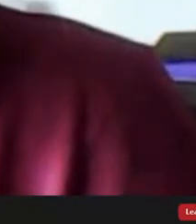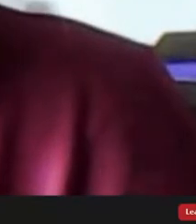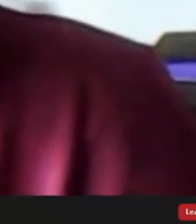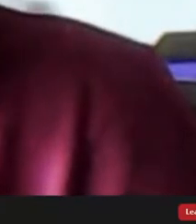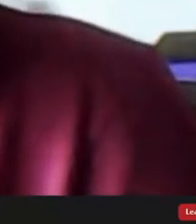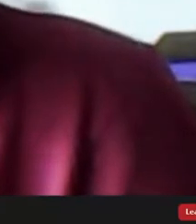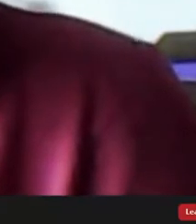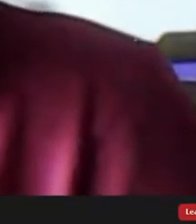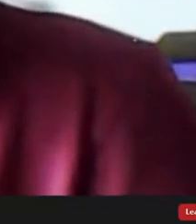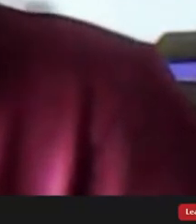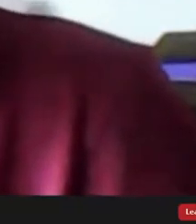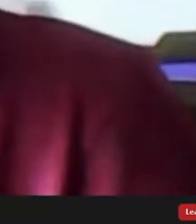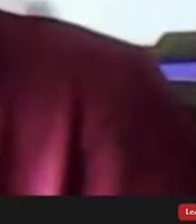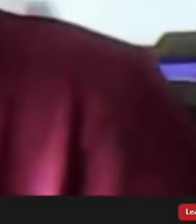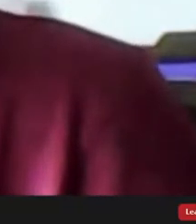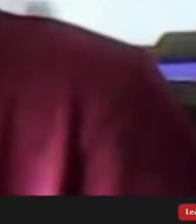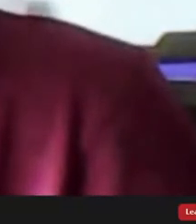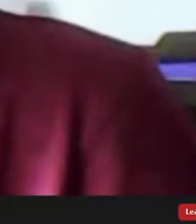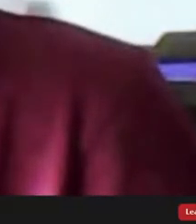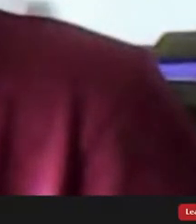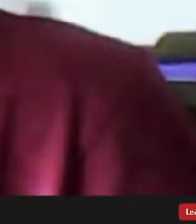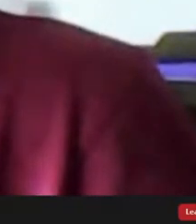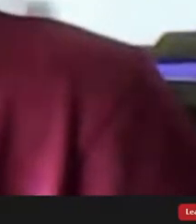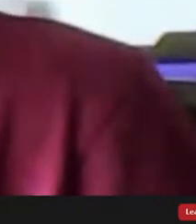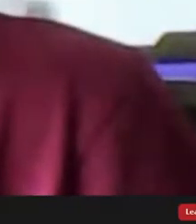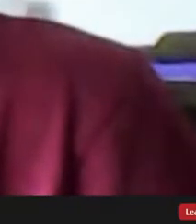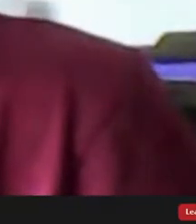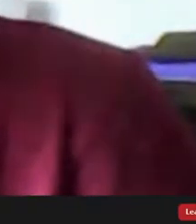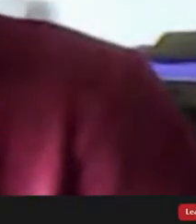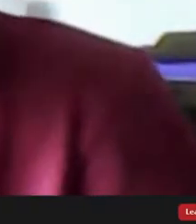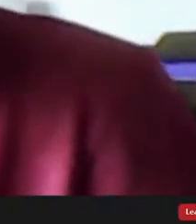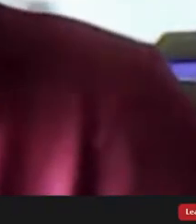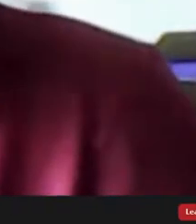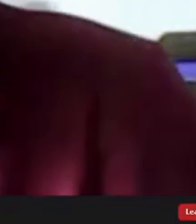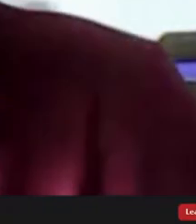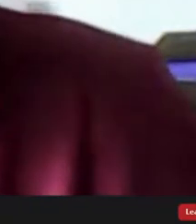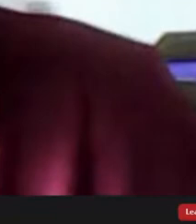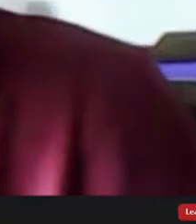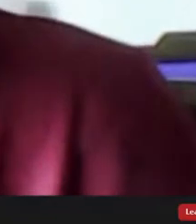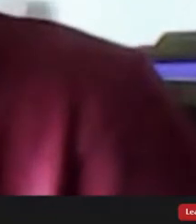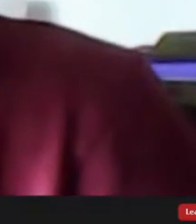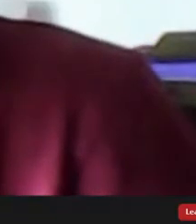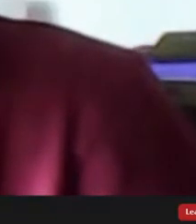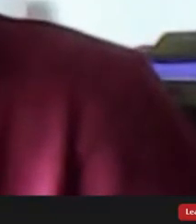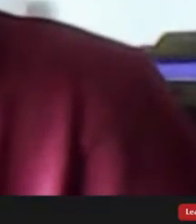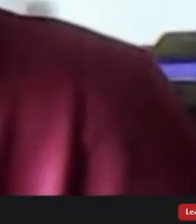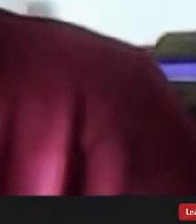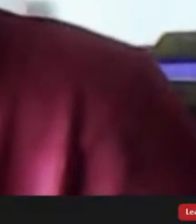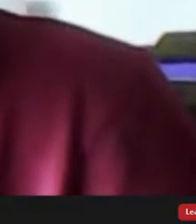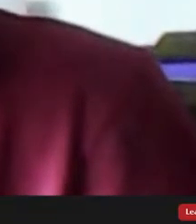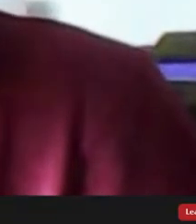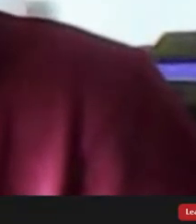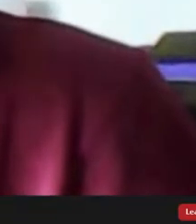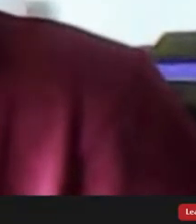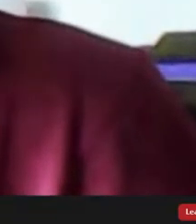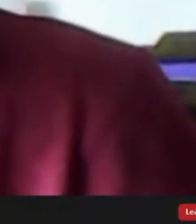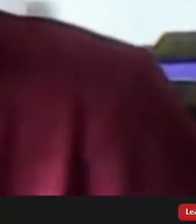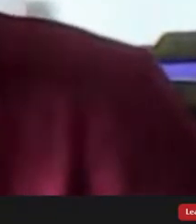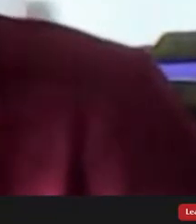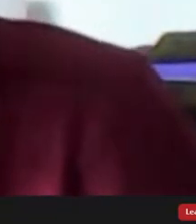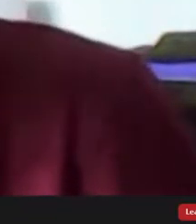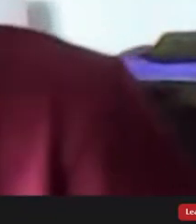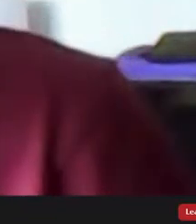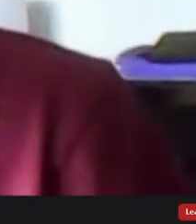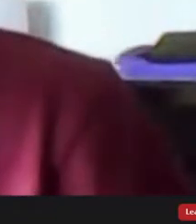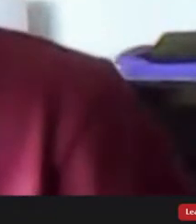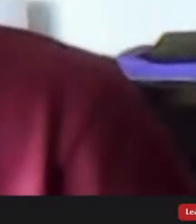prática, os estudantes ficaram praticamente estudando sozinhos, né, com orientação de material